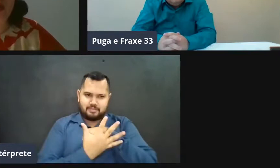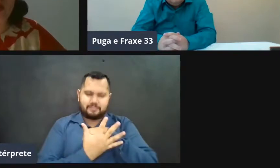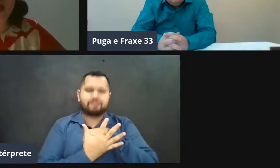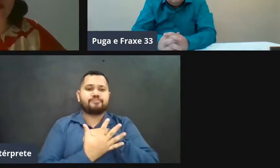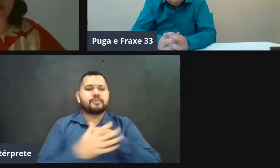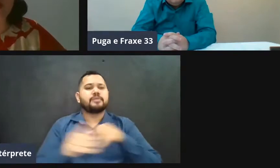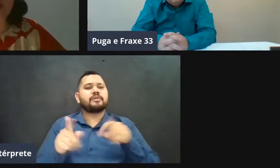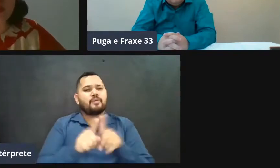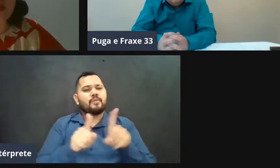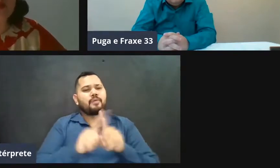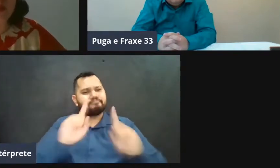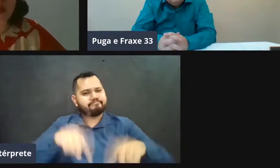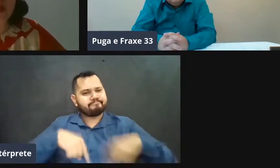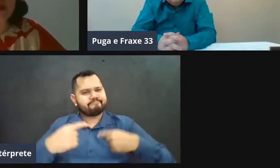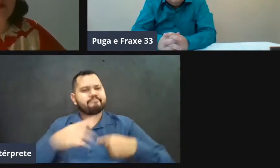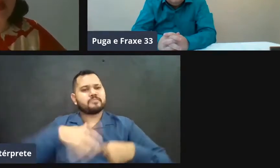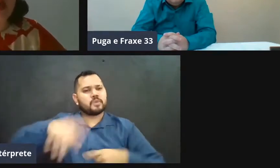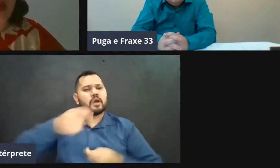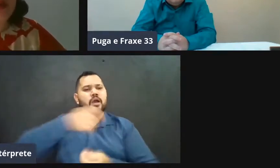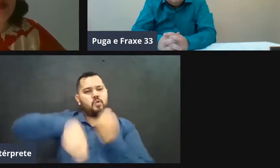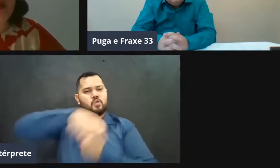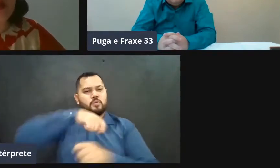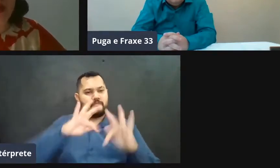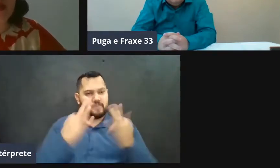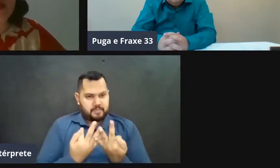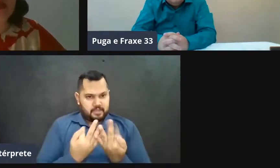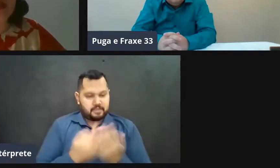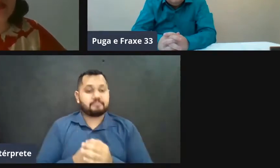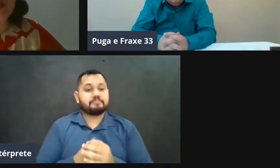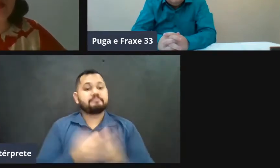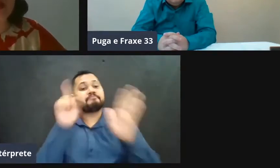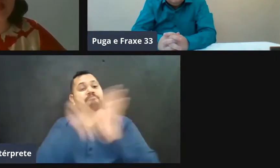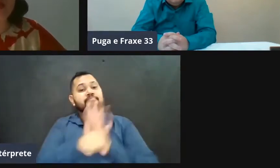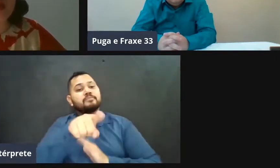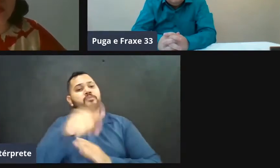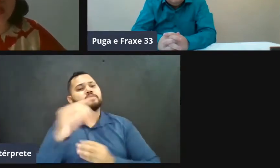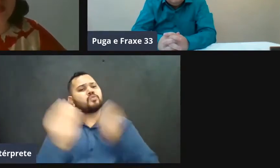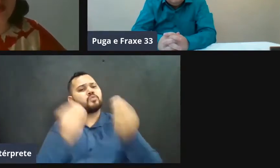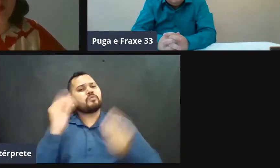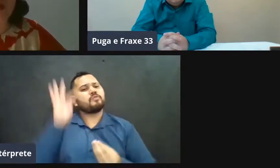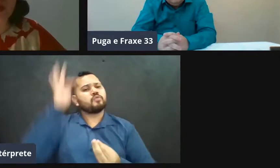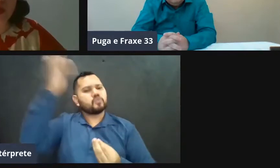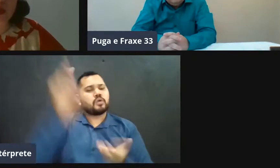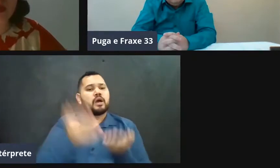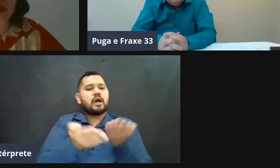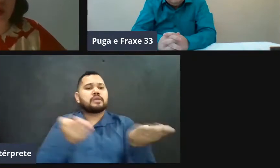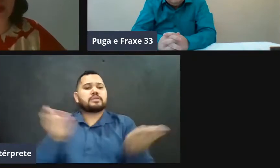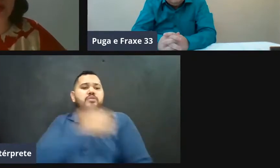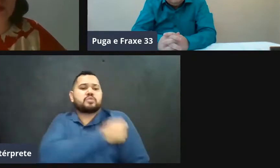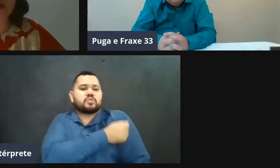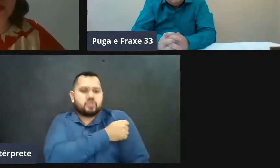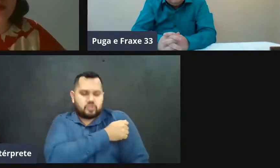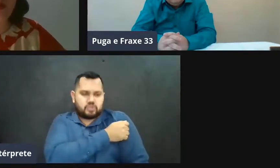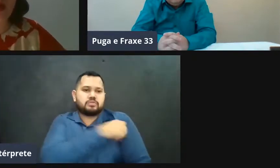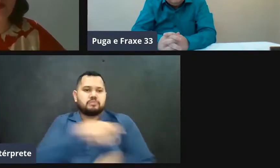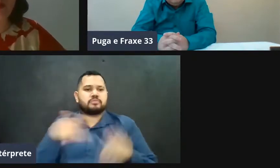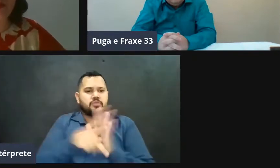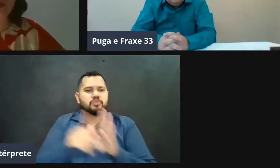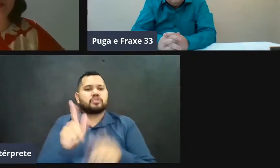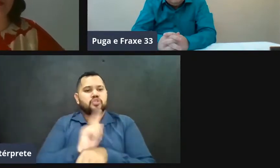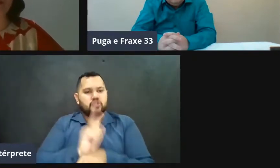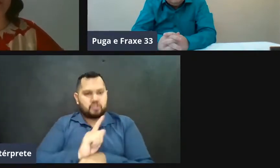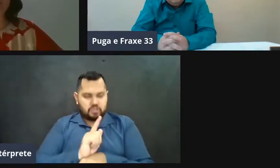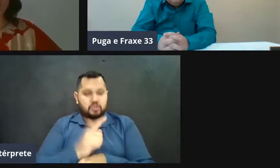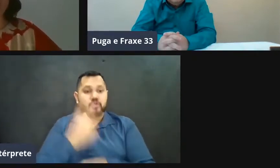impacta economicamente muitas famílias. Qual será o espaço da assistência estudantil na sua gestão? O senhor tem 2 minutos e meio.